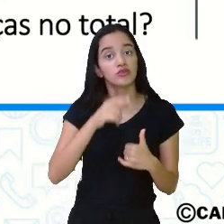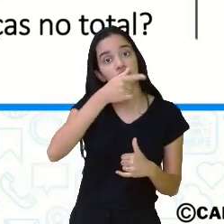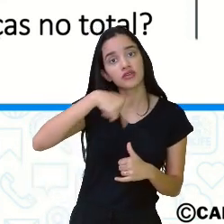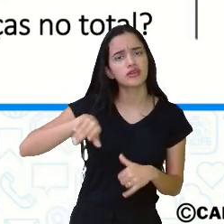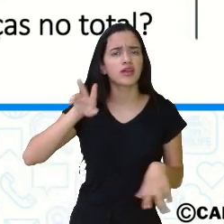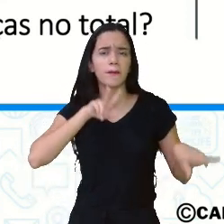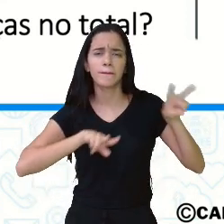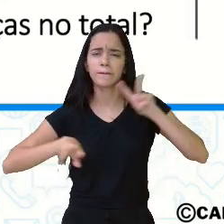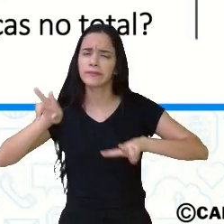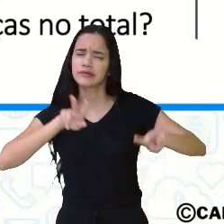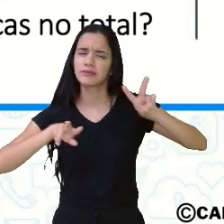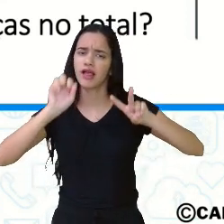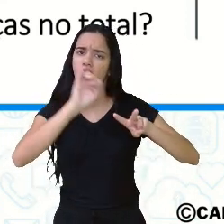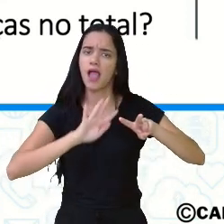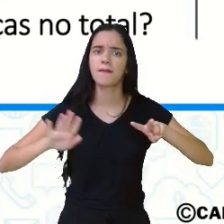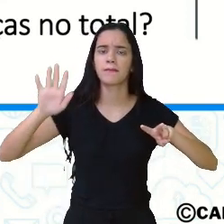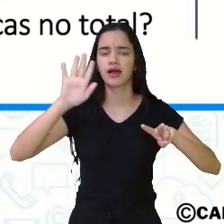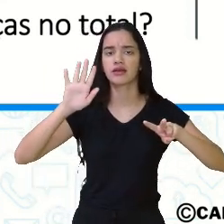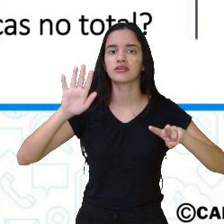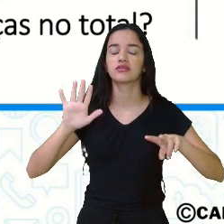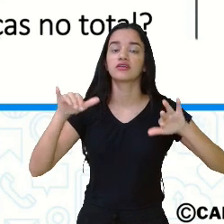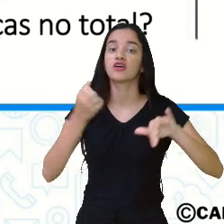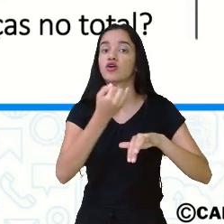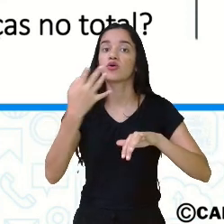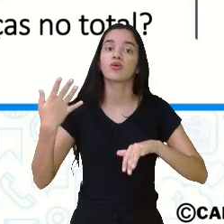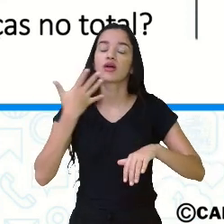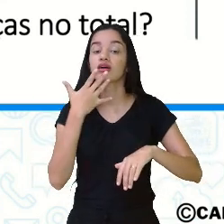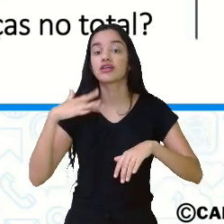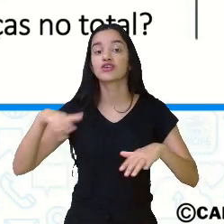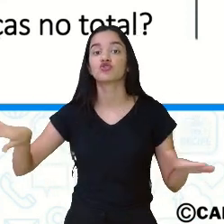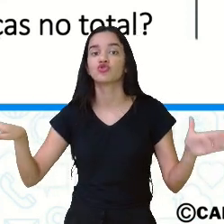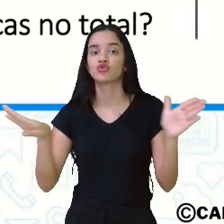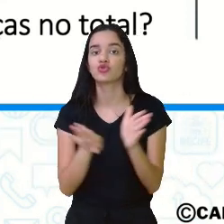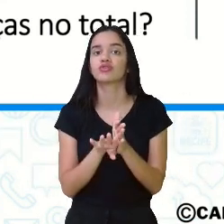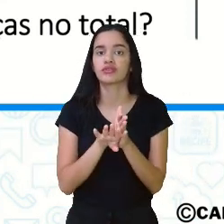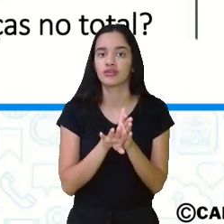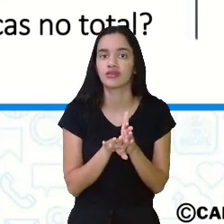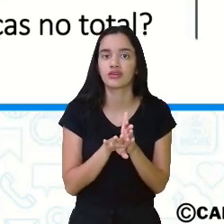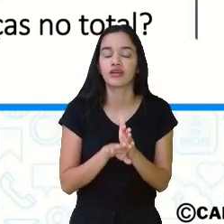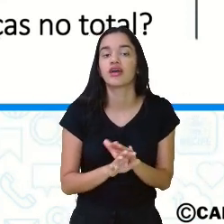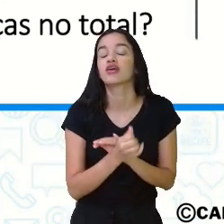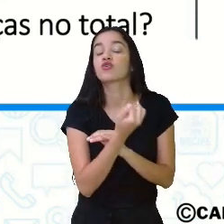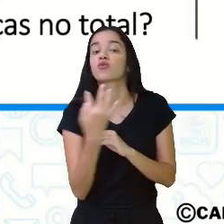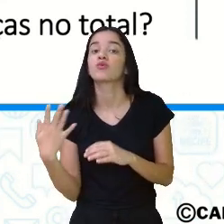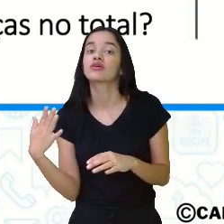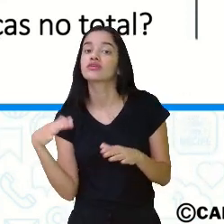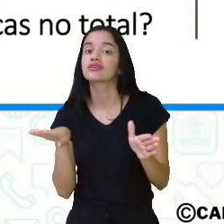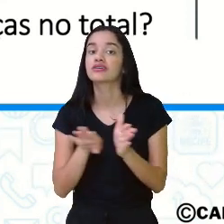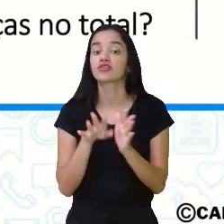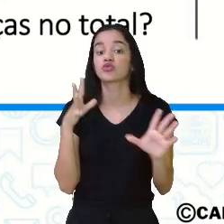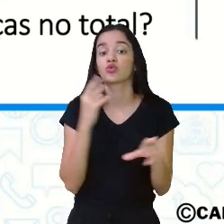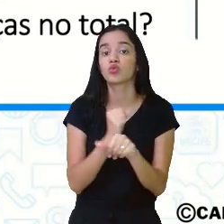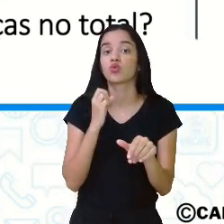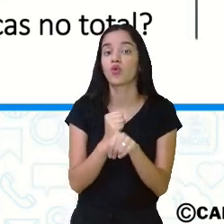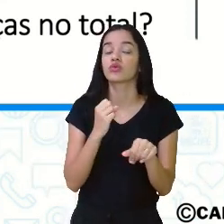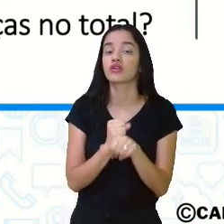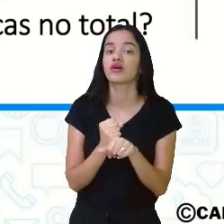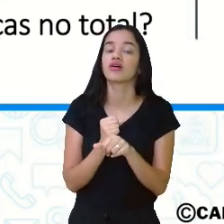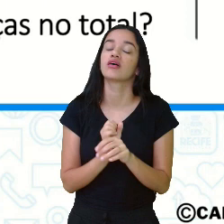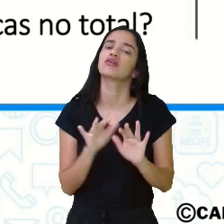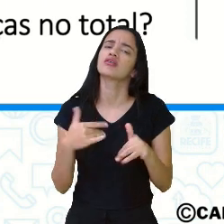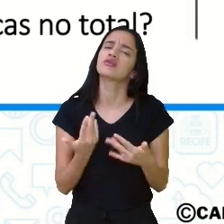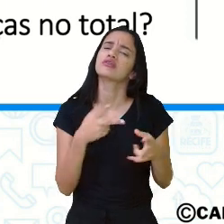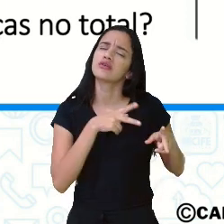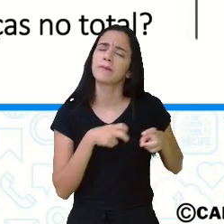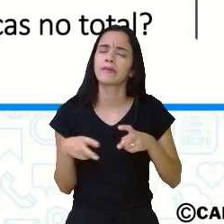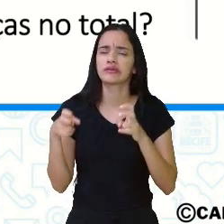ter que observar essa imagem. Quantas crianças chegaram? Quantas crianças no total? Então, vocês vão